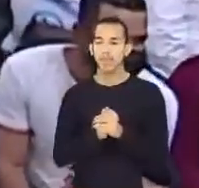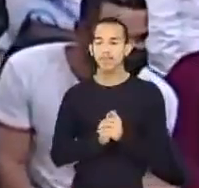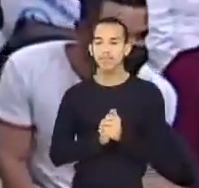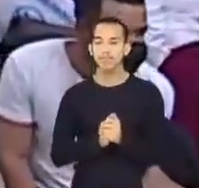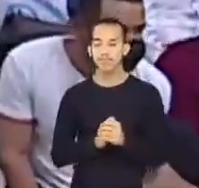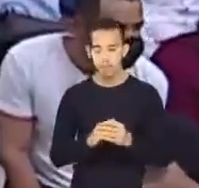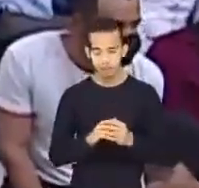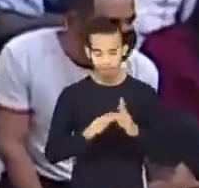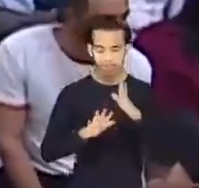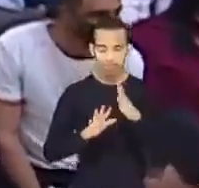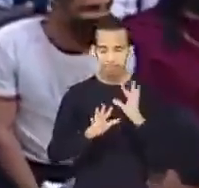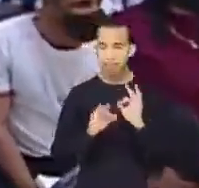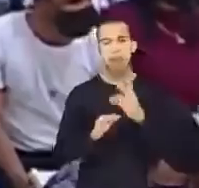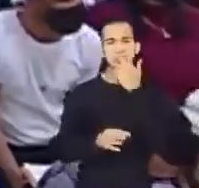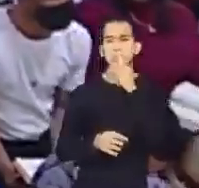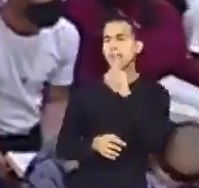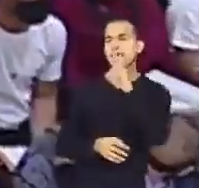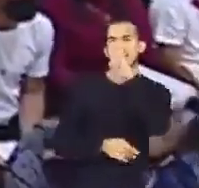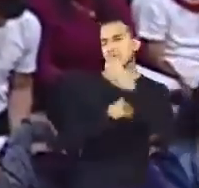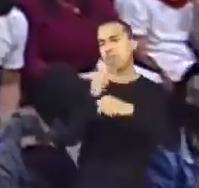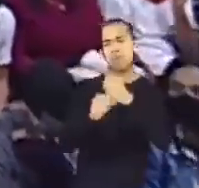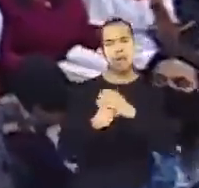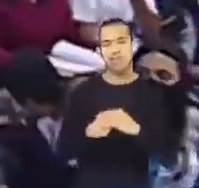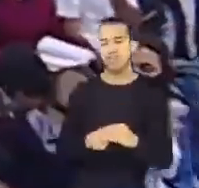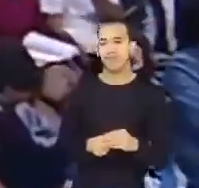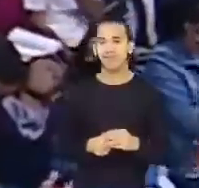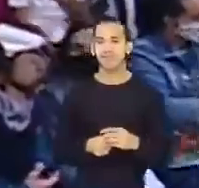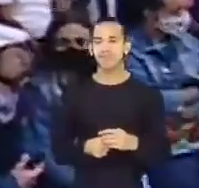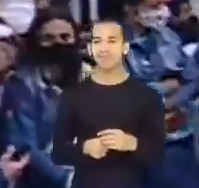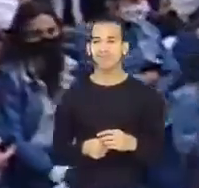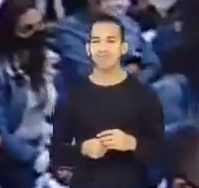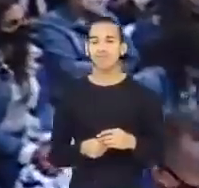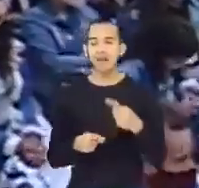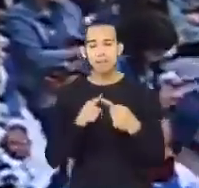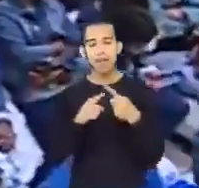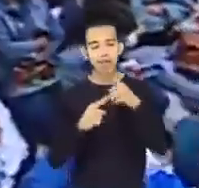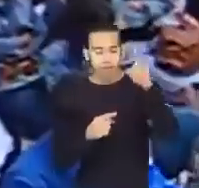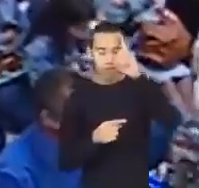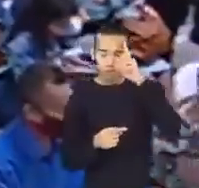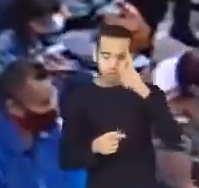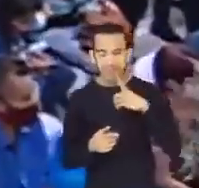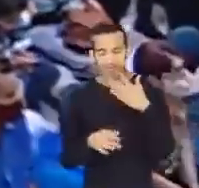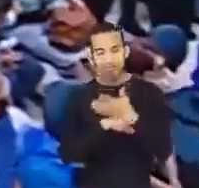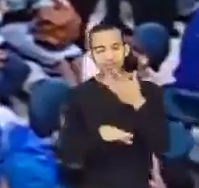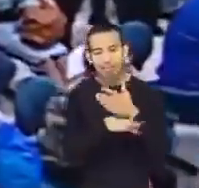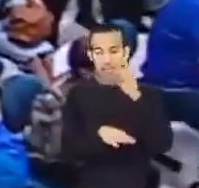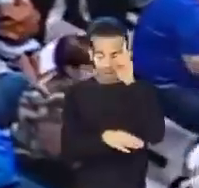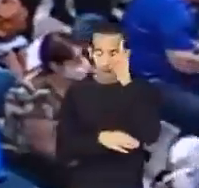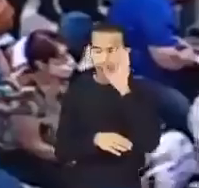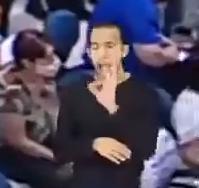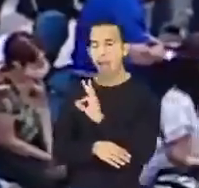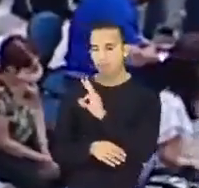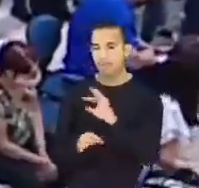Para ser sincero, nem parece que foram 5 anos. Porque todo dia a gente estava em volta aqui. E a polícia